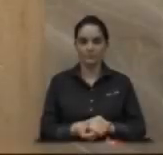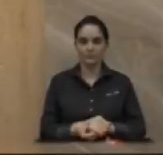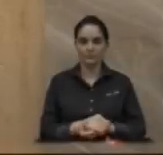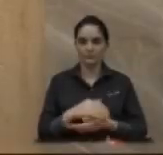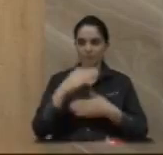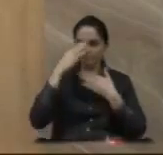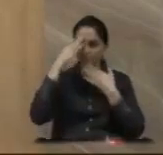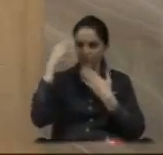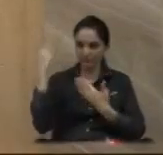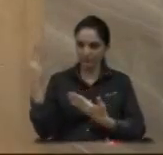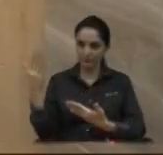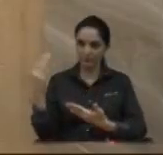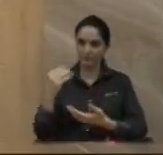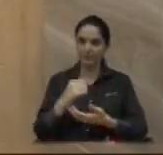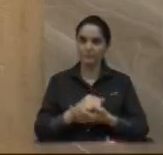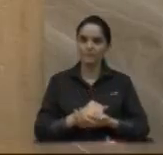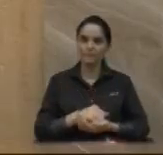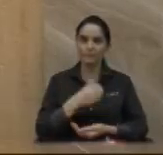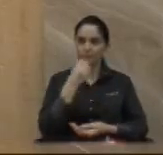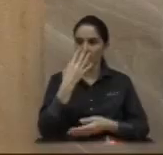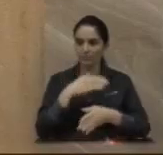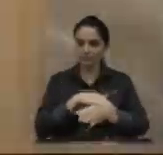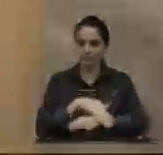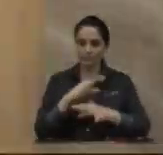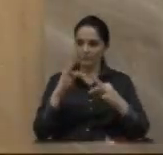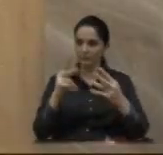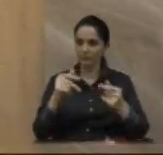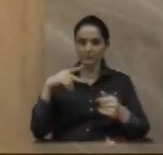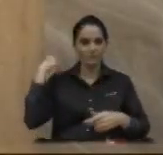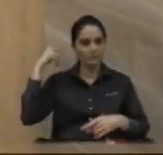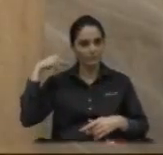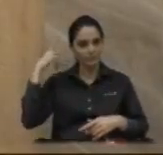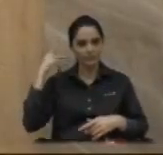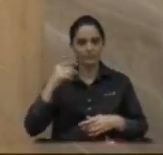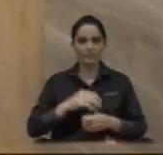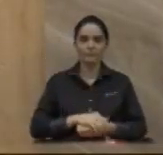Boa noite a todos, vereadores, vereadoras, público em geral.